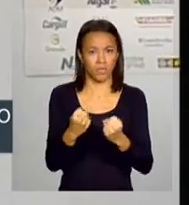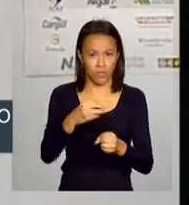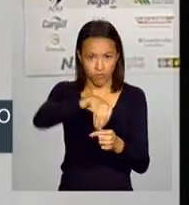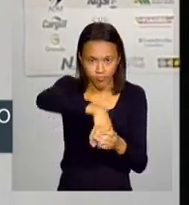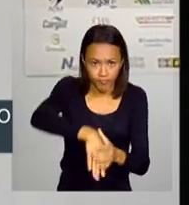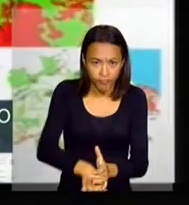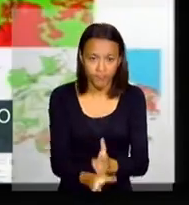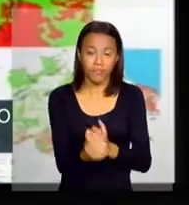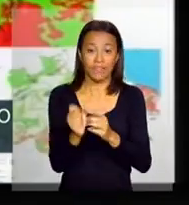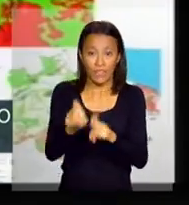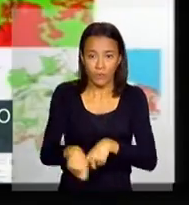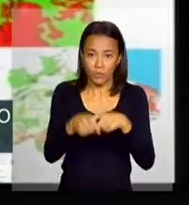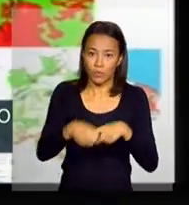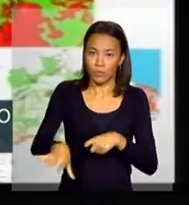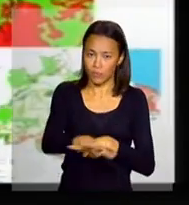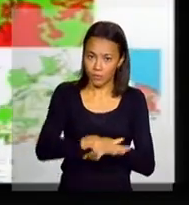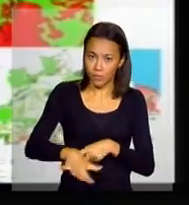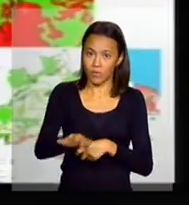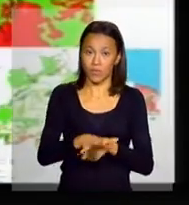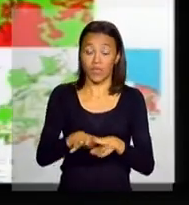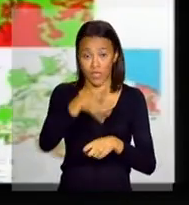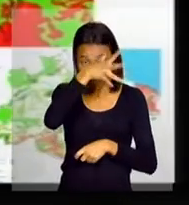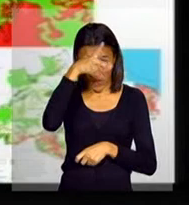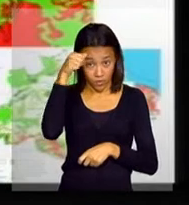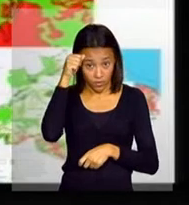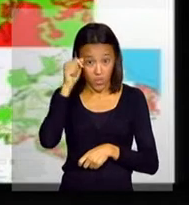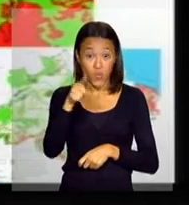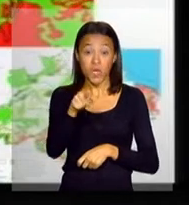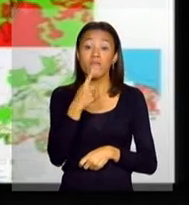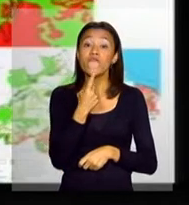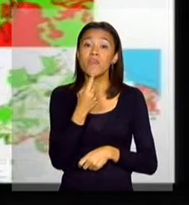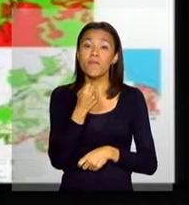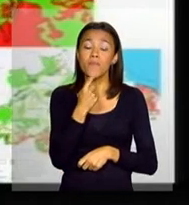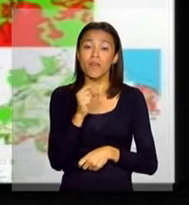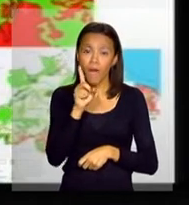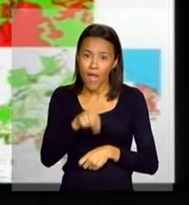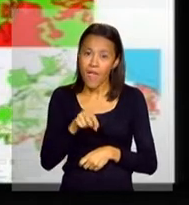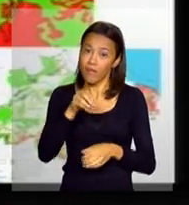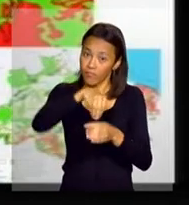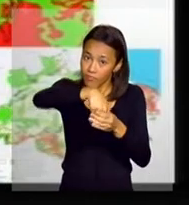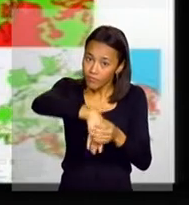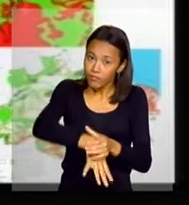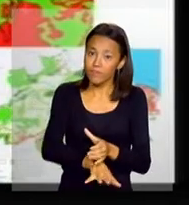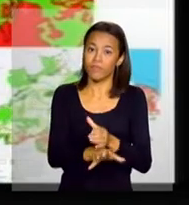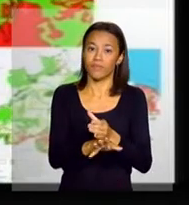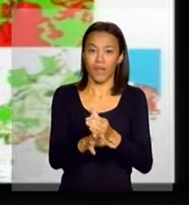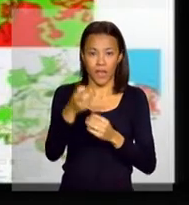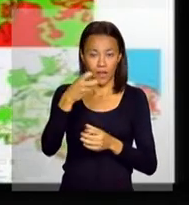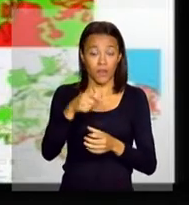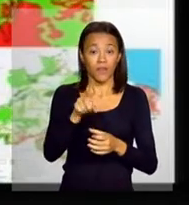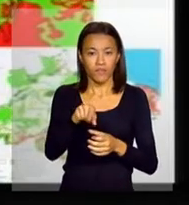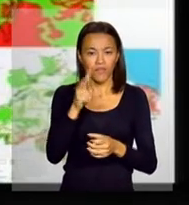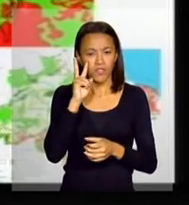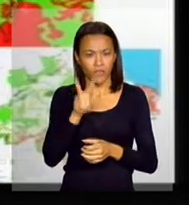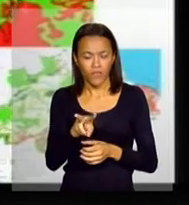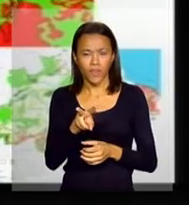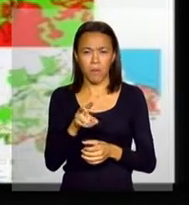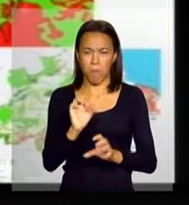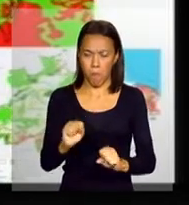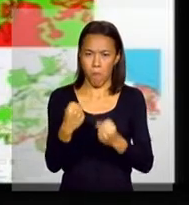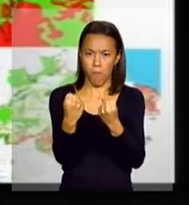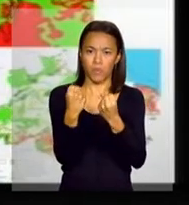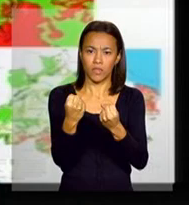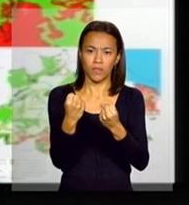na Amazônia. E o que está em vermelho são... Para a agricultura, tá? O que está em vermelho são áreas sem nenhum